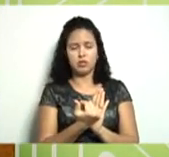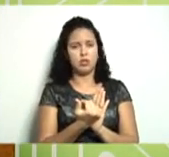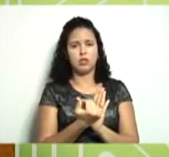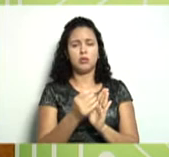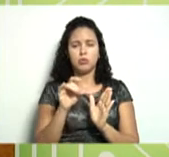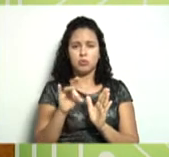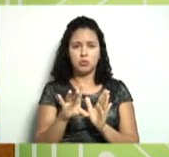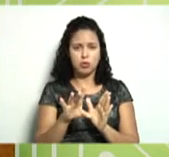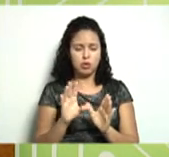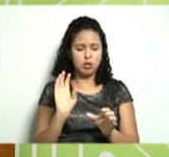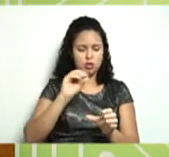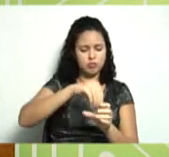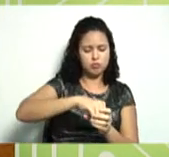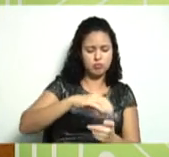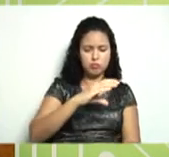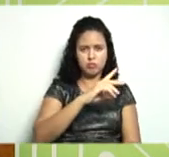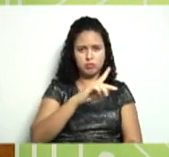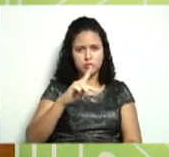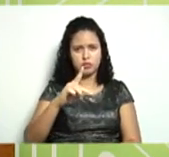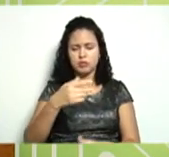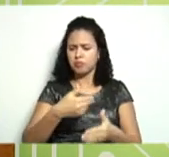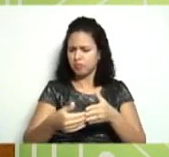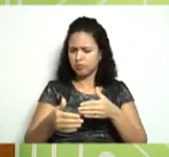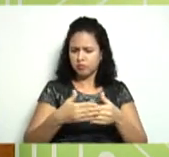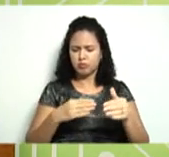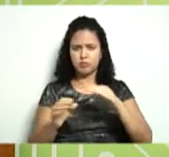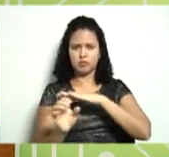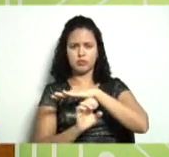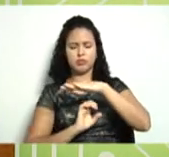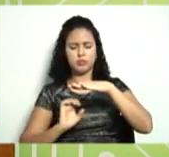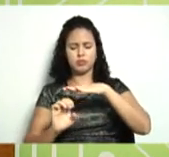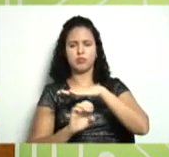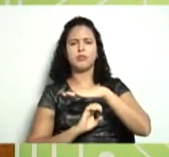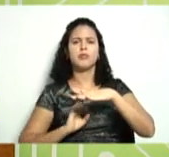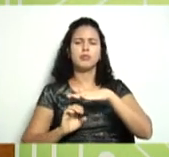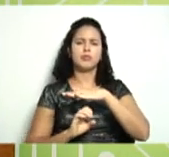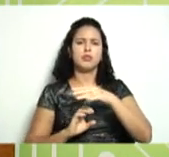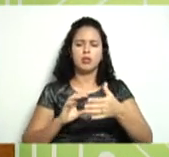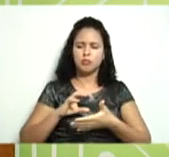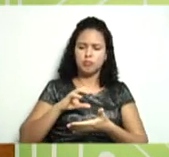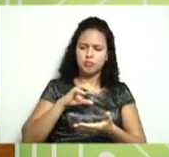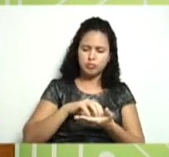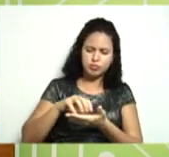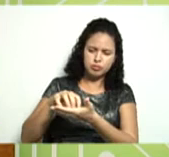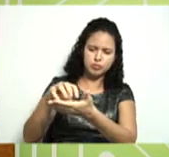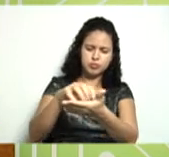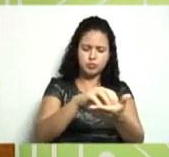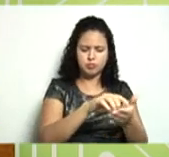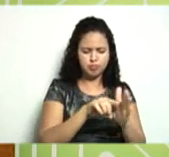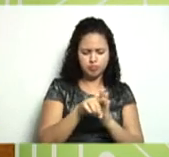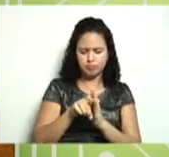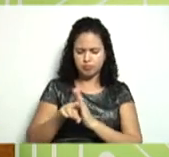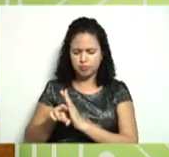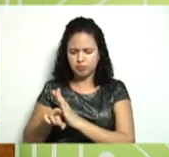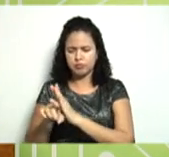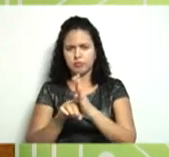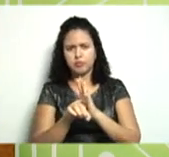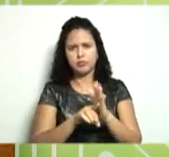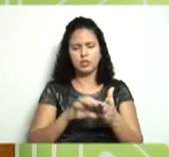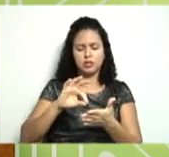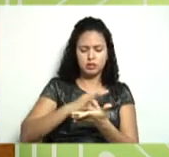da cooperativa, não. Isso é para qualquer empresa. Vários são os setores que são verificados para verificar